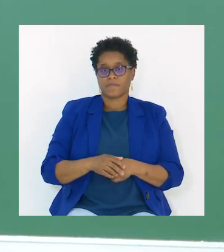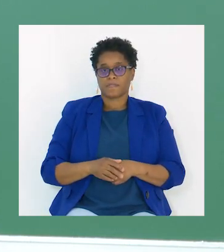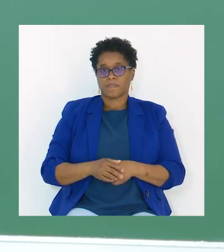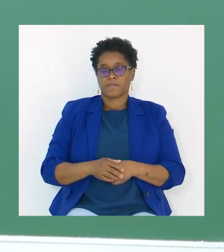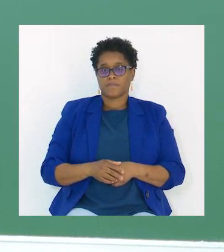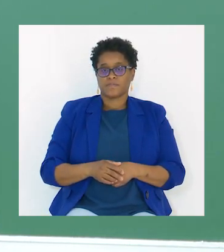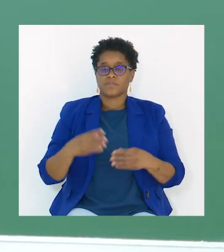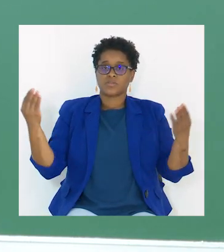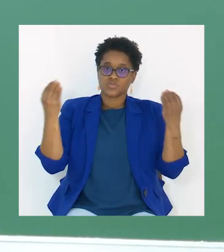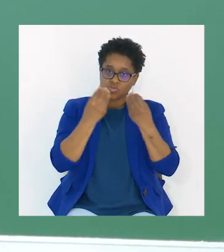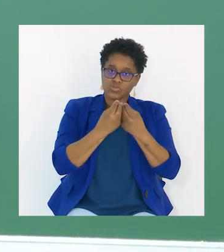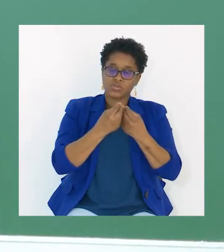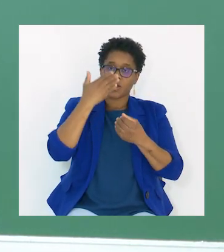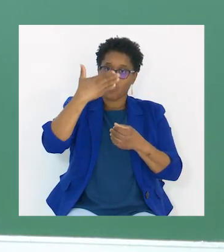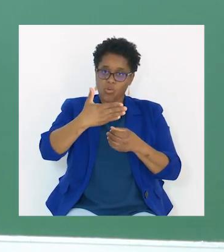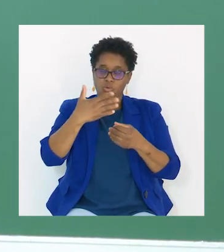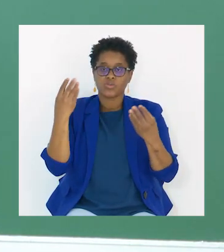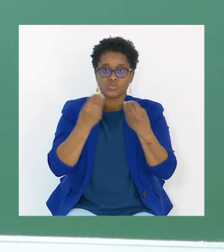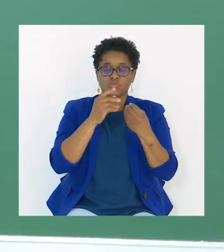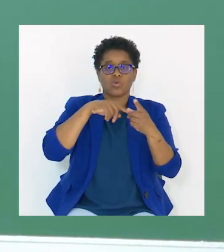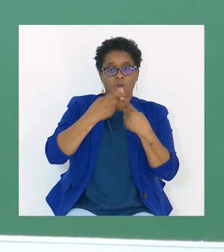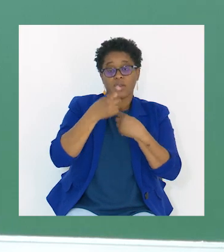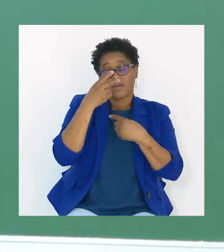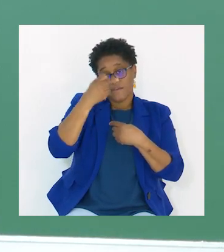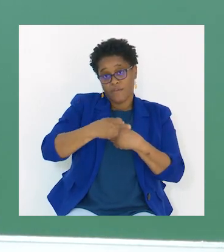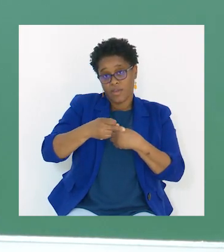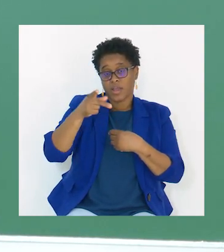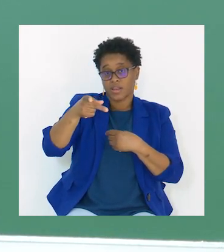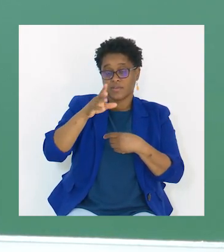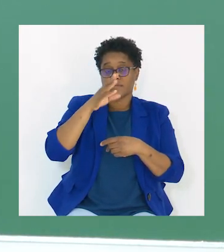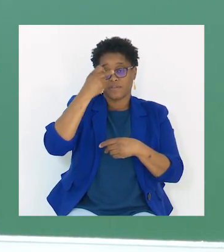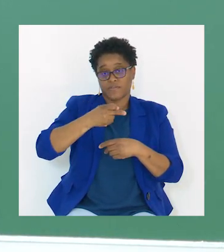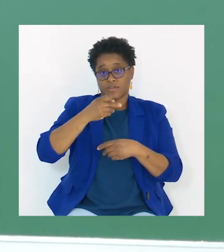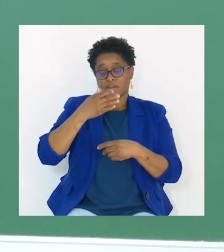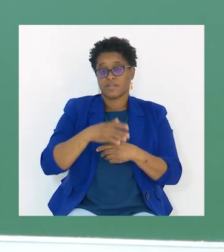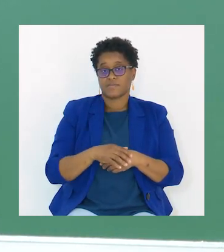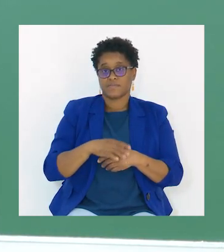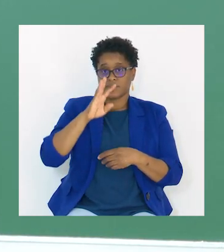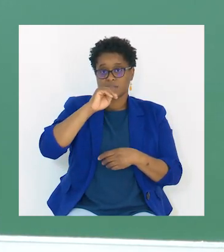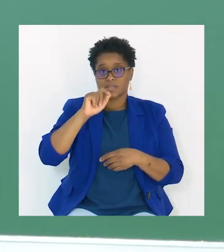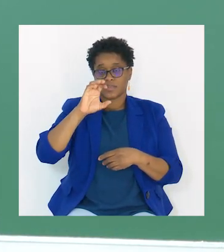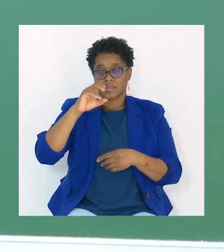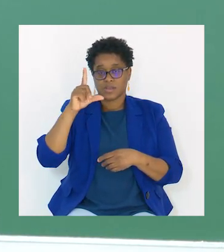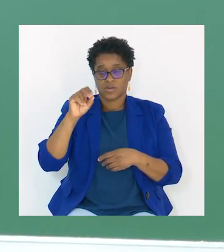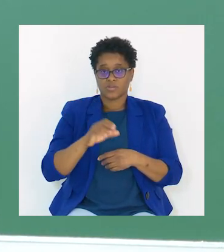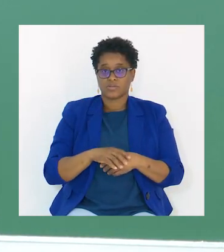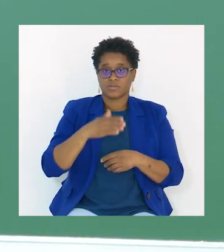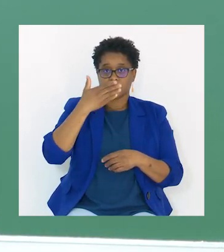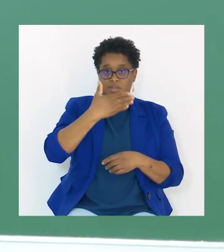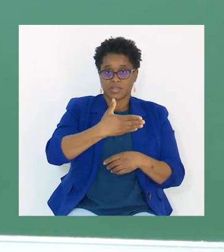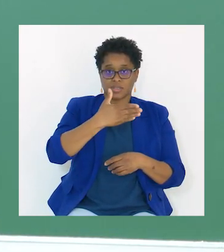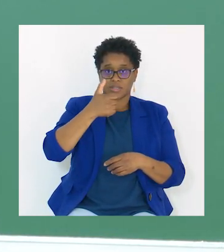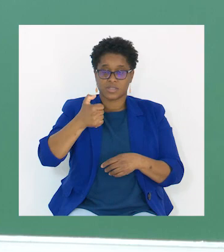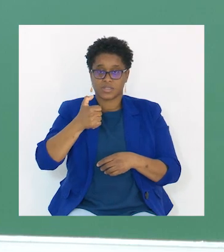Ou seja, adicionamos o 1 ao ano que sobrar, ali fica século 15. Então temos ali século